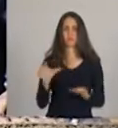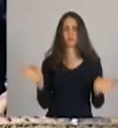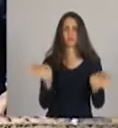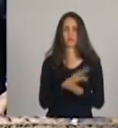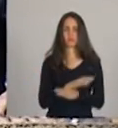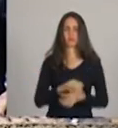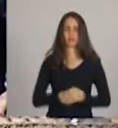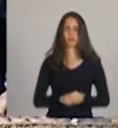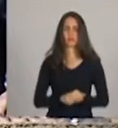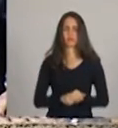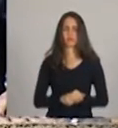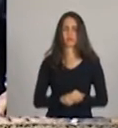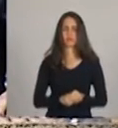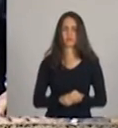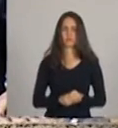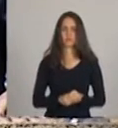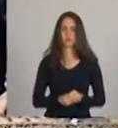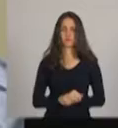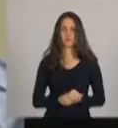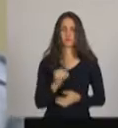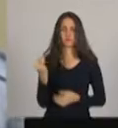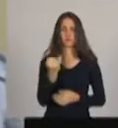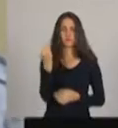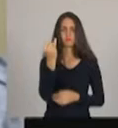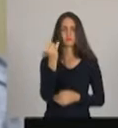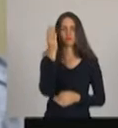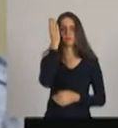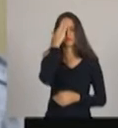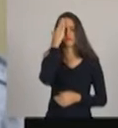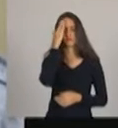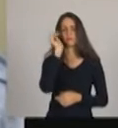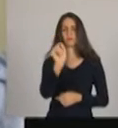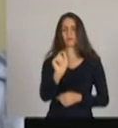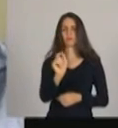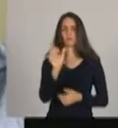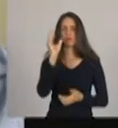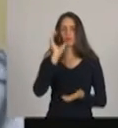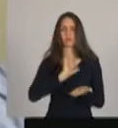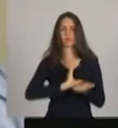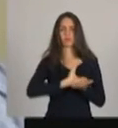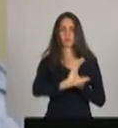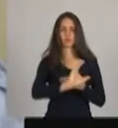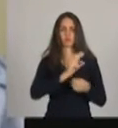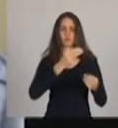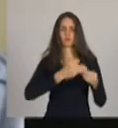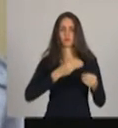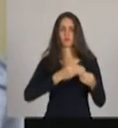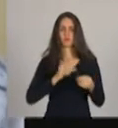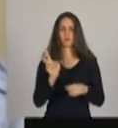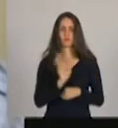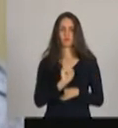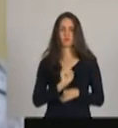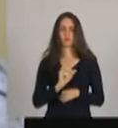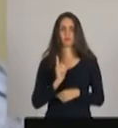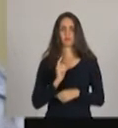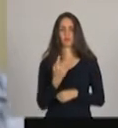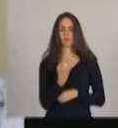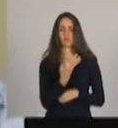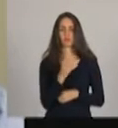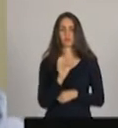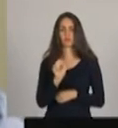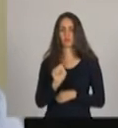terminando aqui, é importante salientar o investimento no município de Vila Velha. São